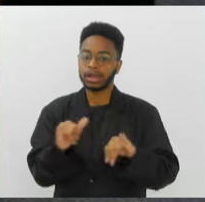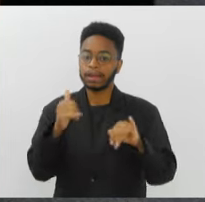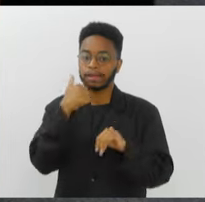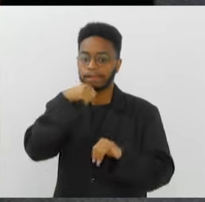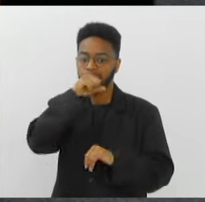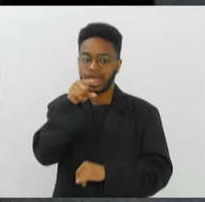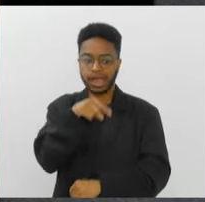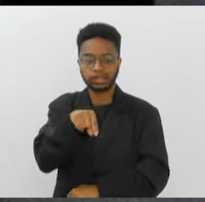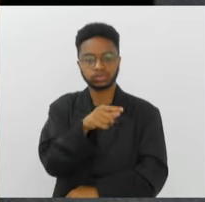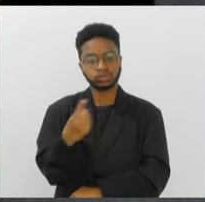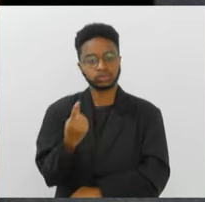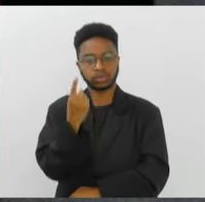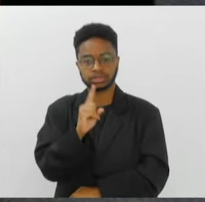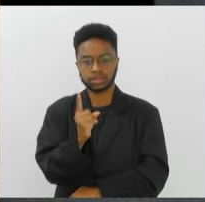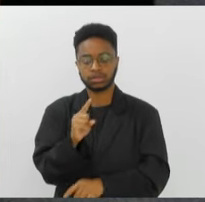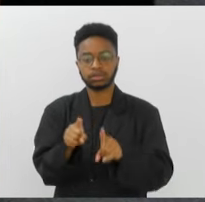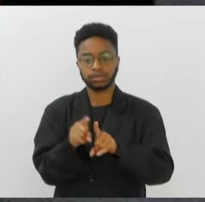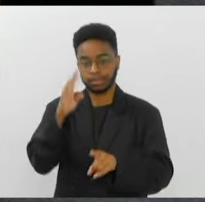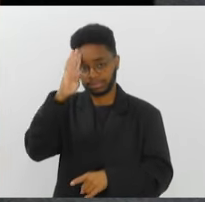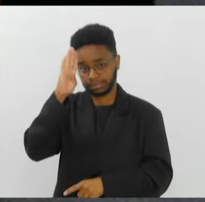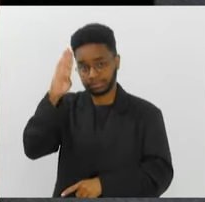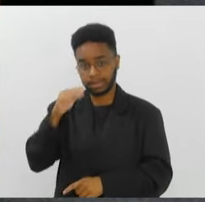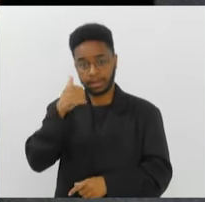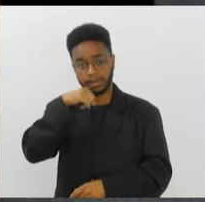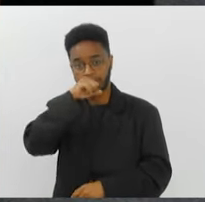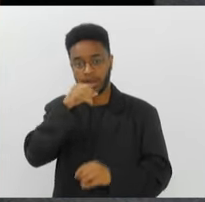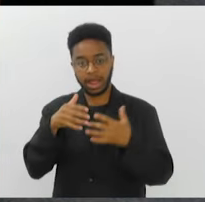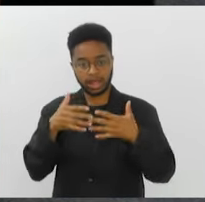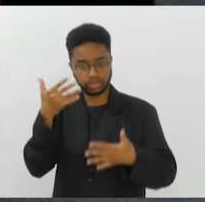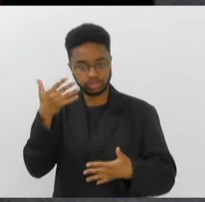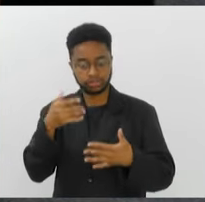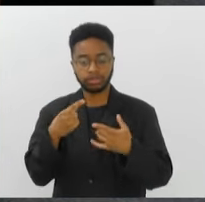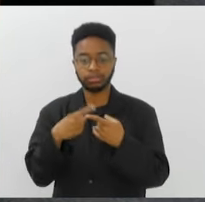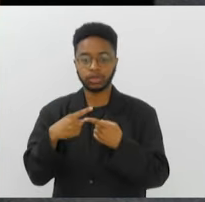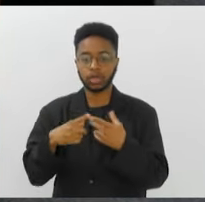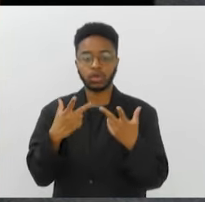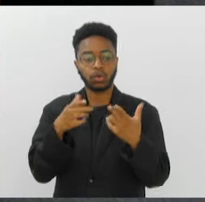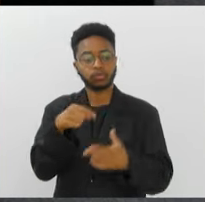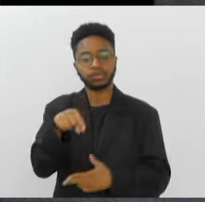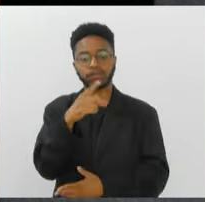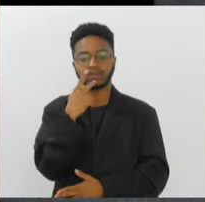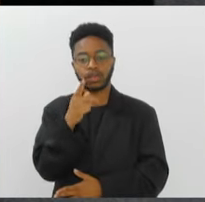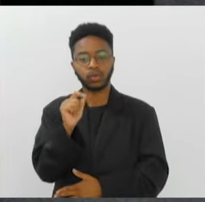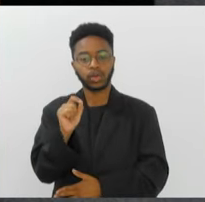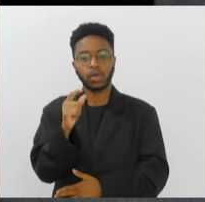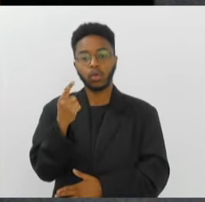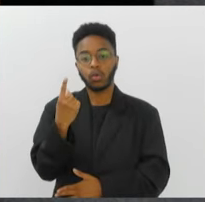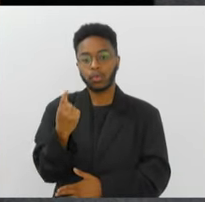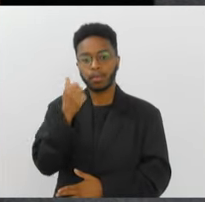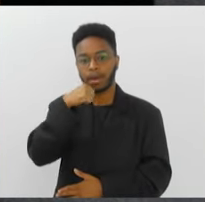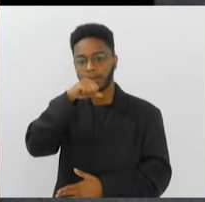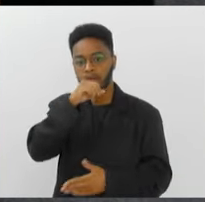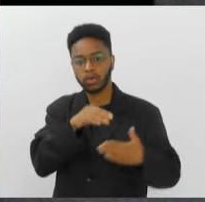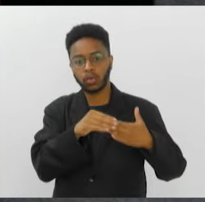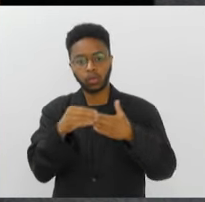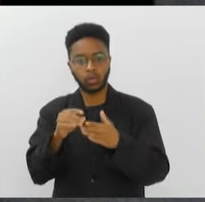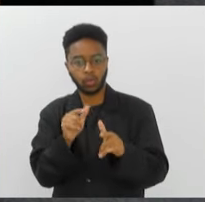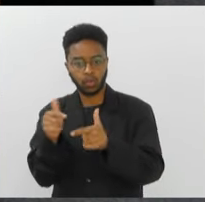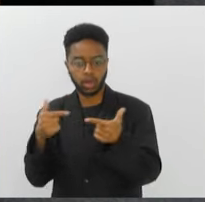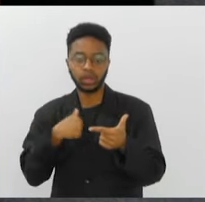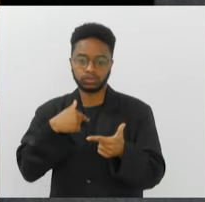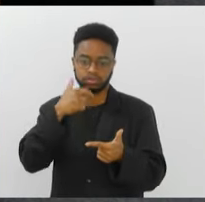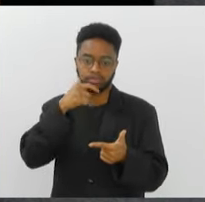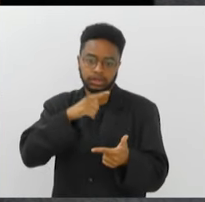sozinhas, principalmente as mães atípicas. Enfim, é como eles falam, uma mãe leva a outra. E eu estou aqui como mãe de